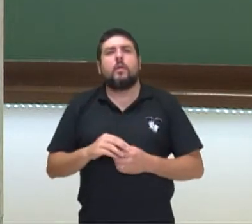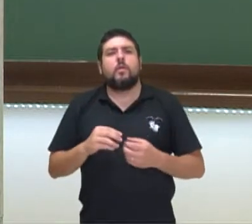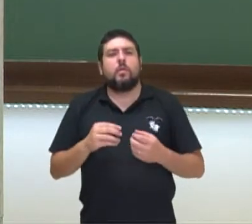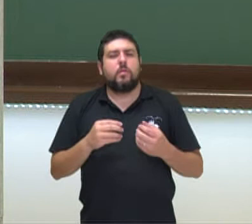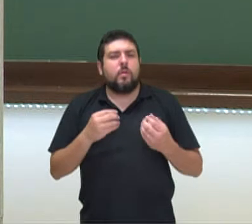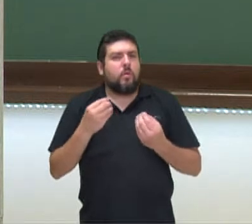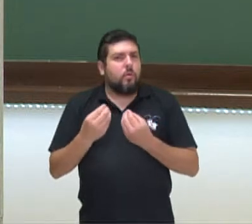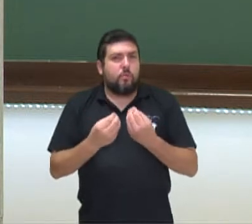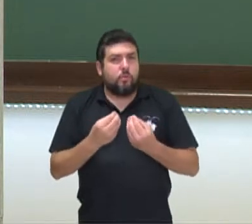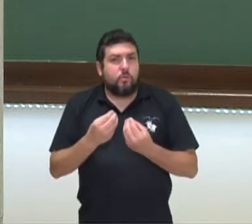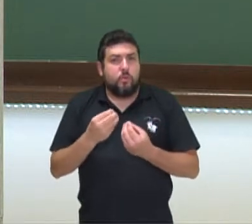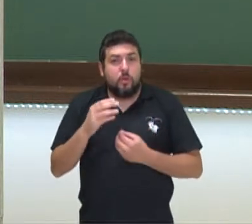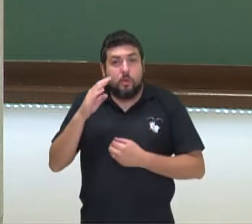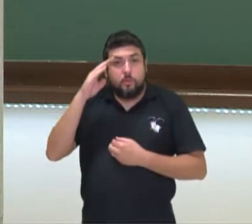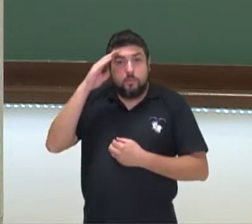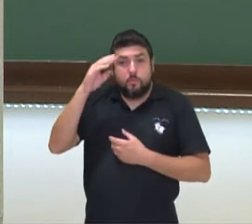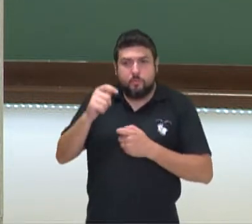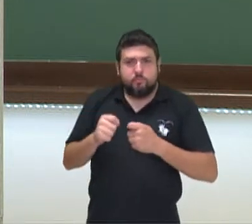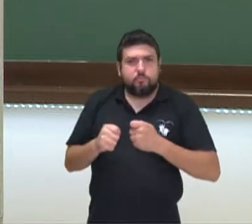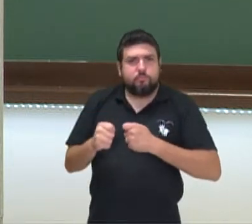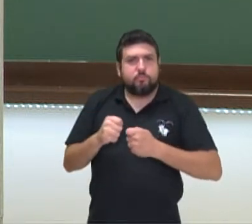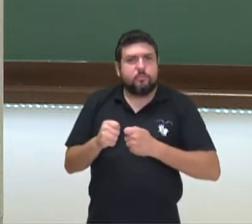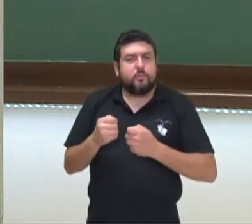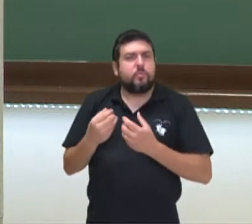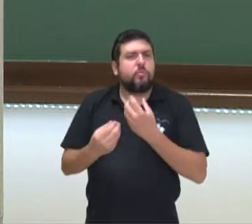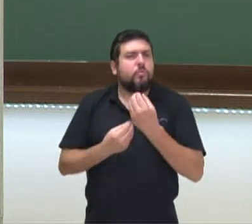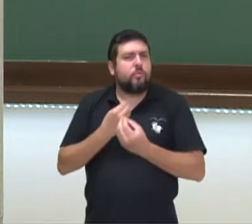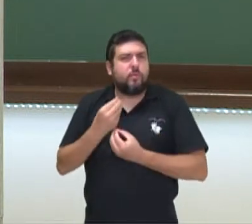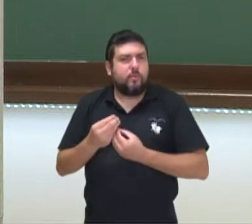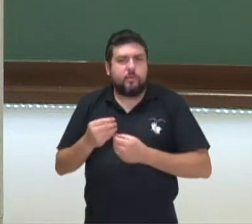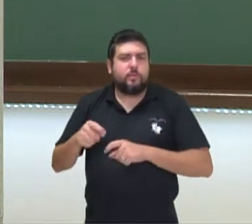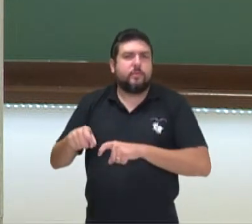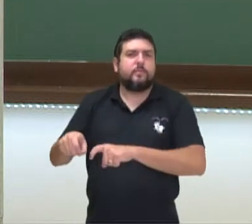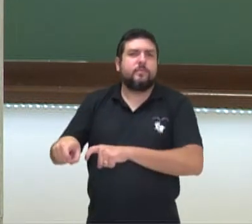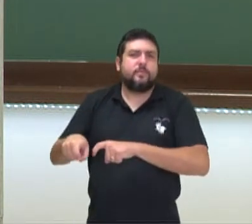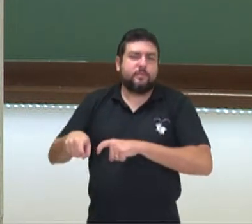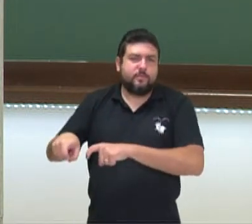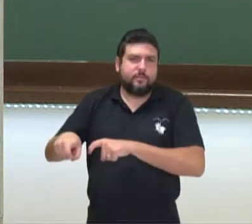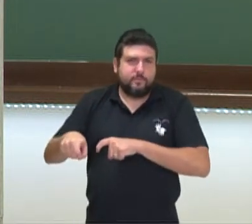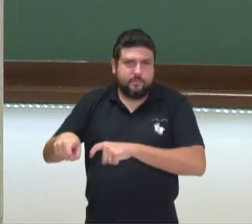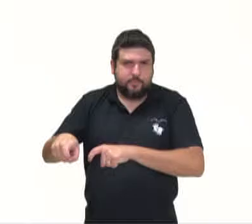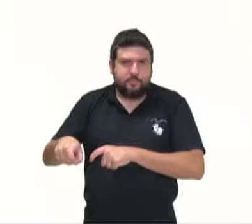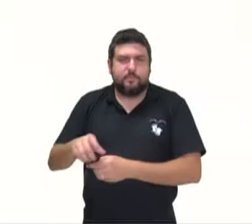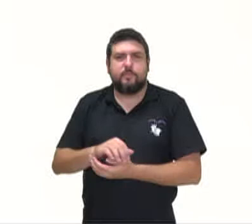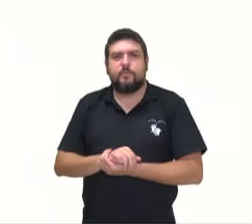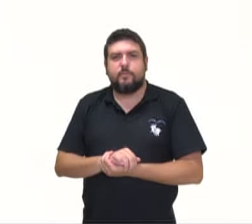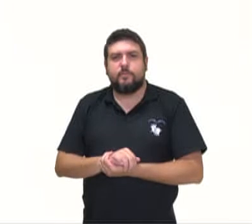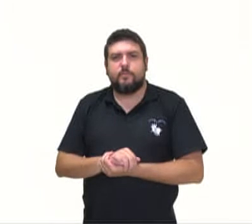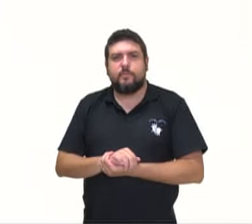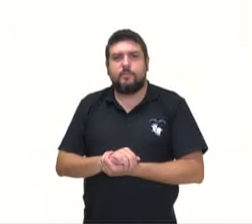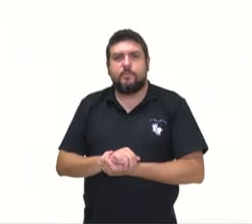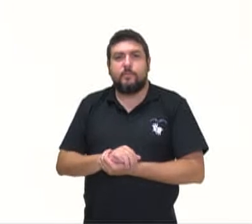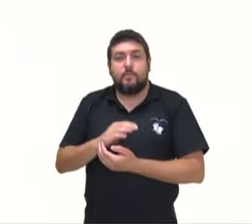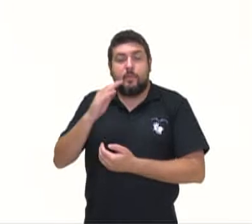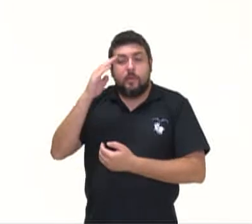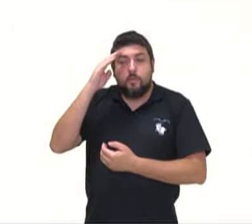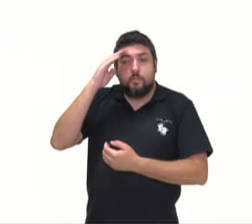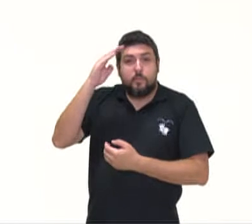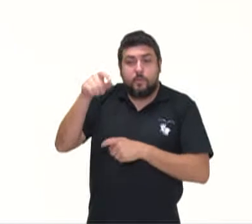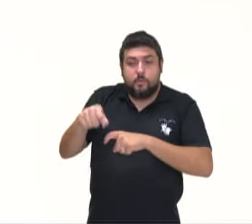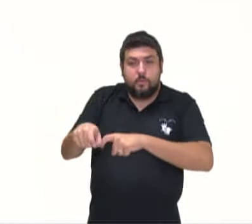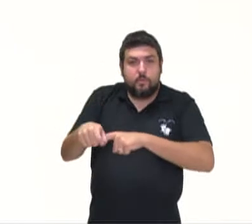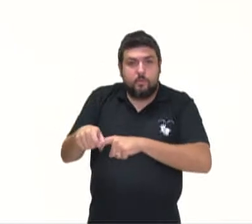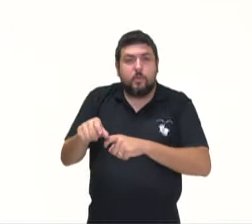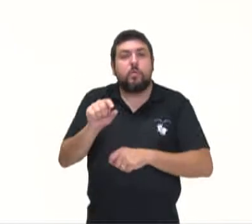era a base da economia maia, né? A produção agrícola dos povos maias. O principal produto era o milho, tão